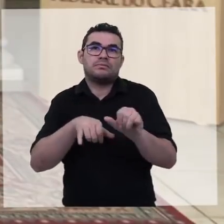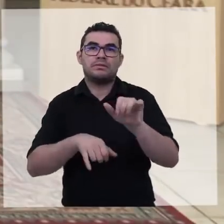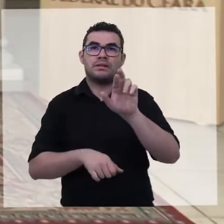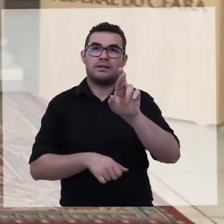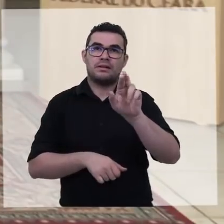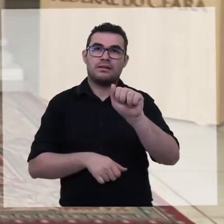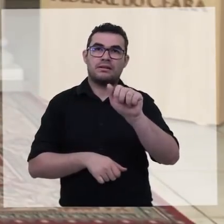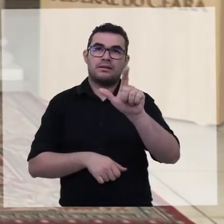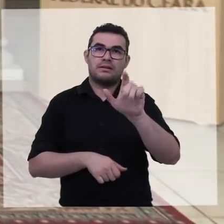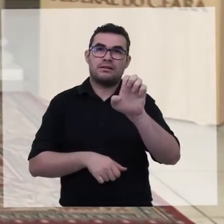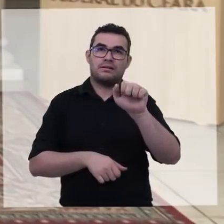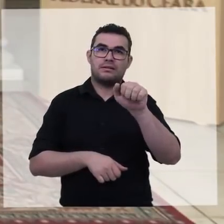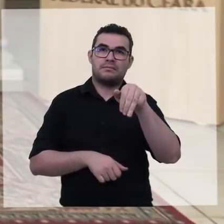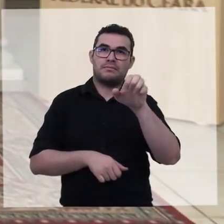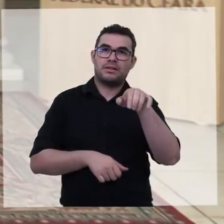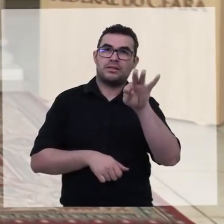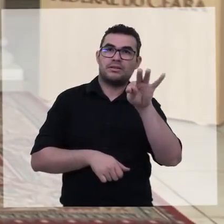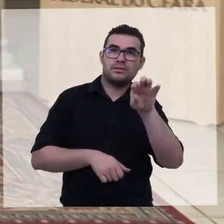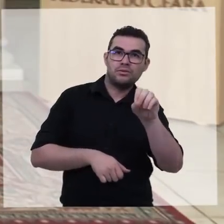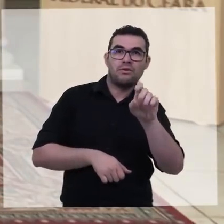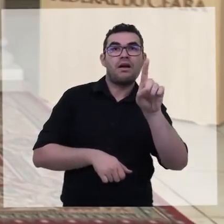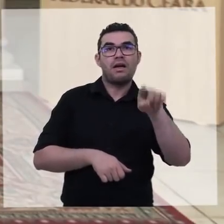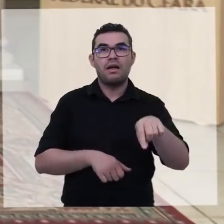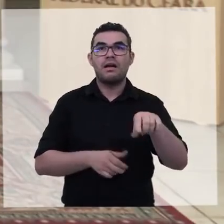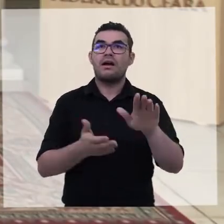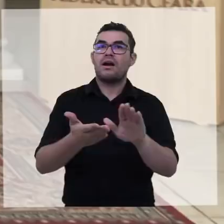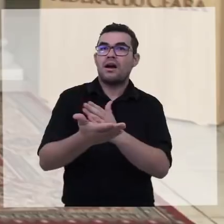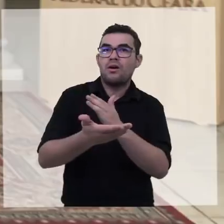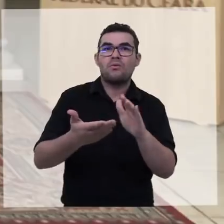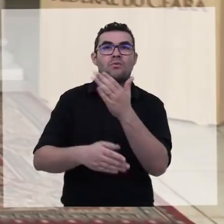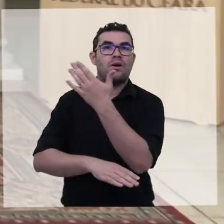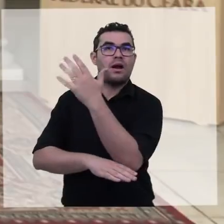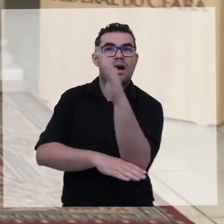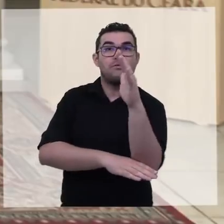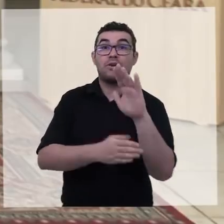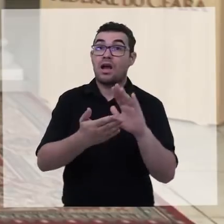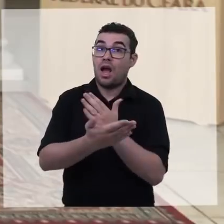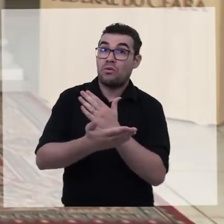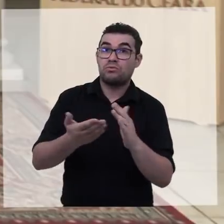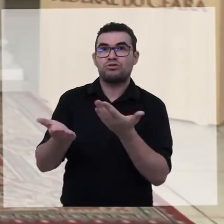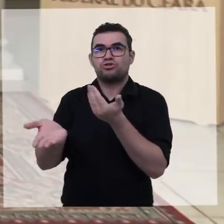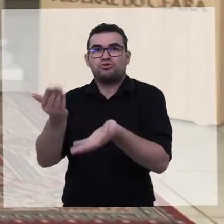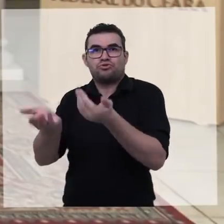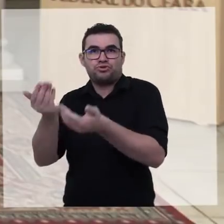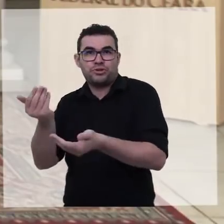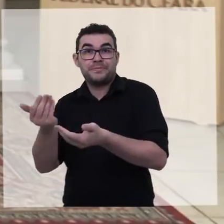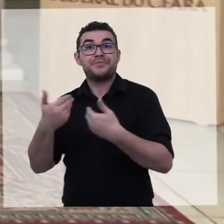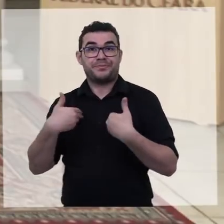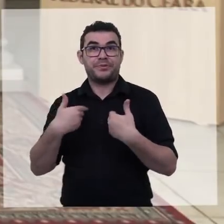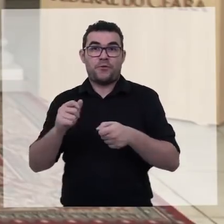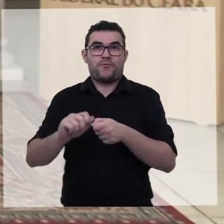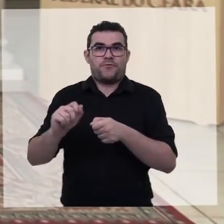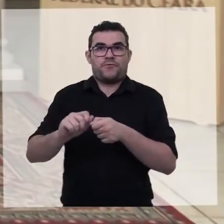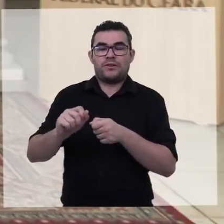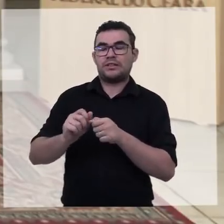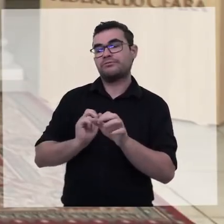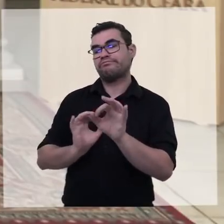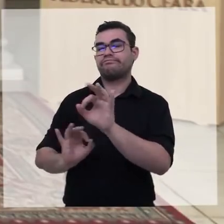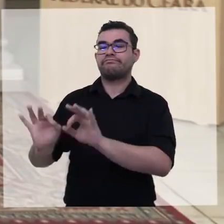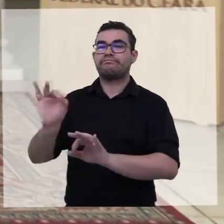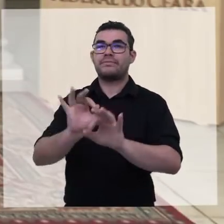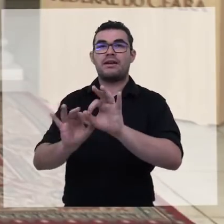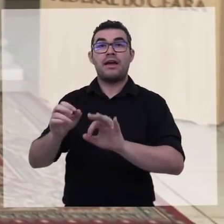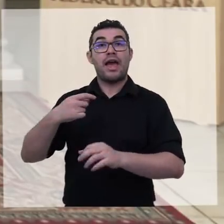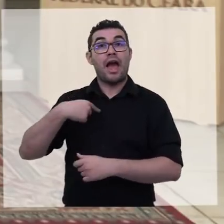determinadas árvores. E então, quando se aplicou o manejo do raleamento, foi muito engraçado, porque o que